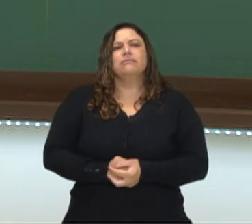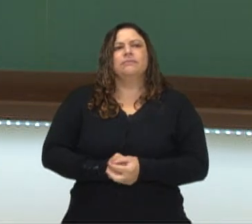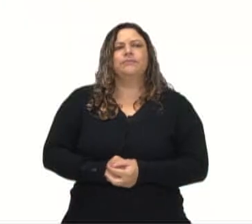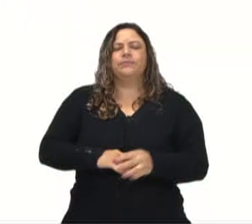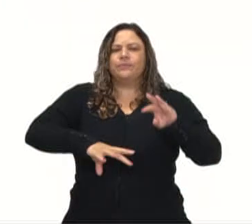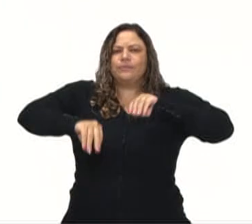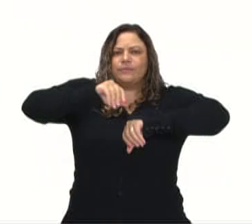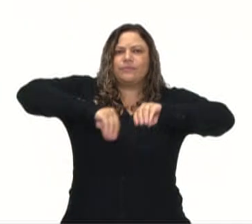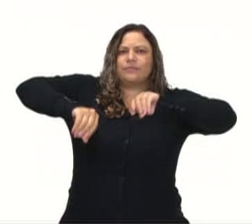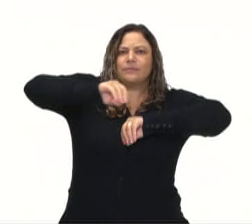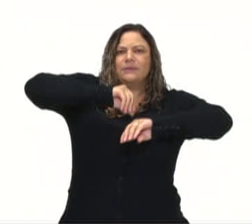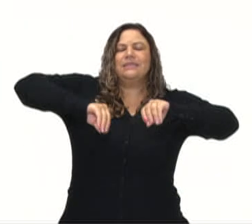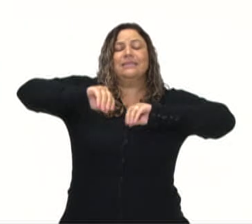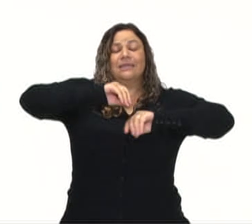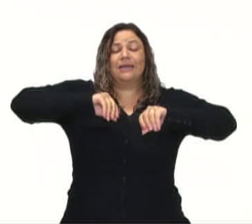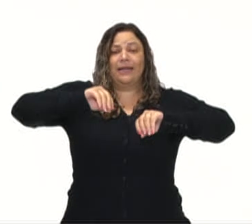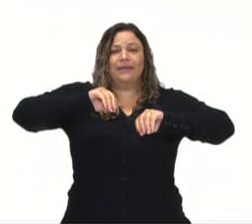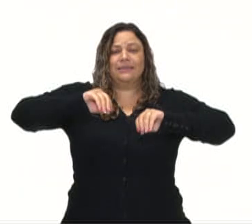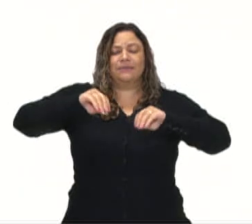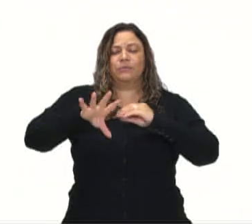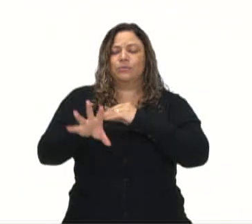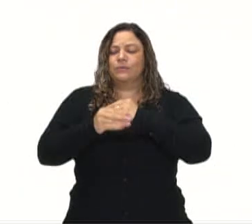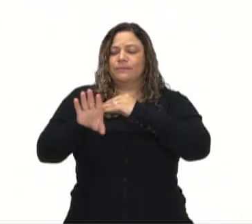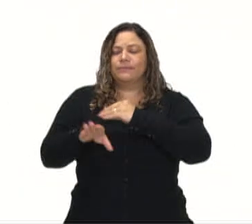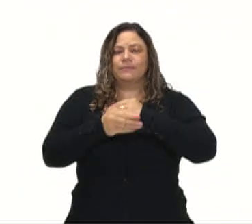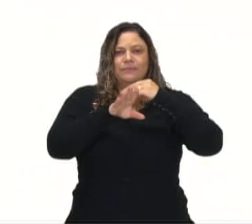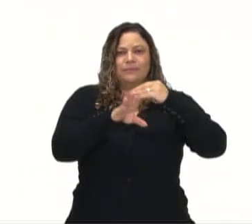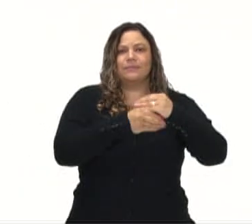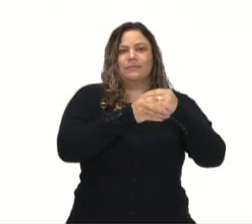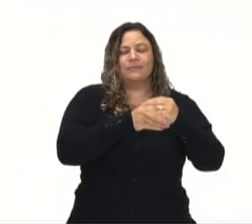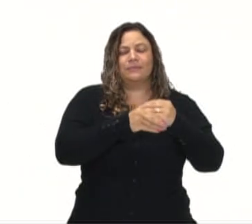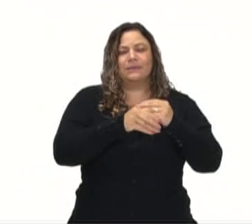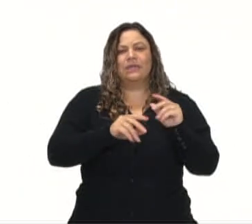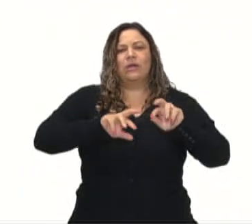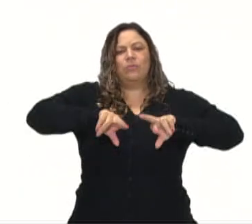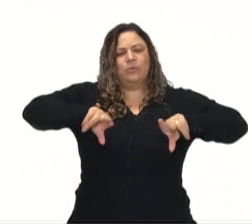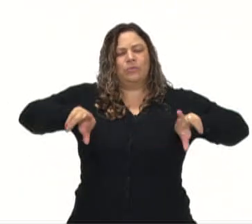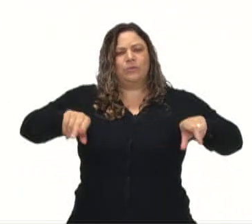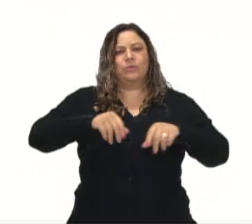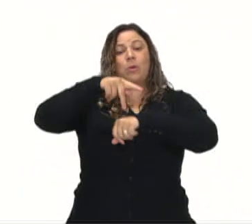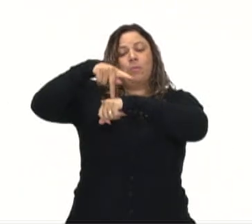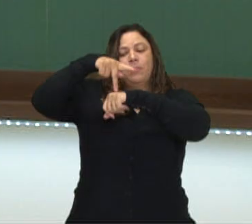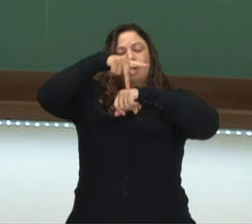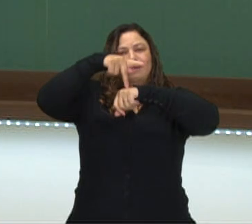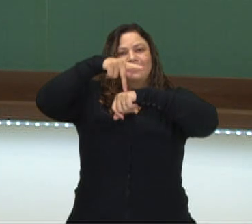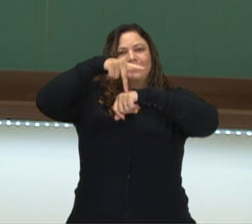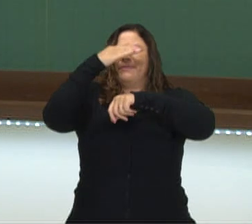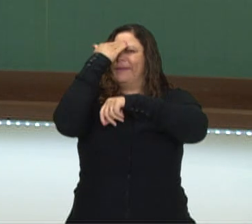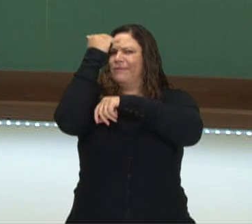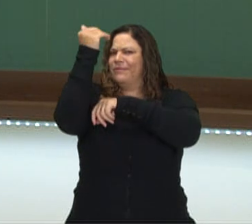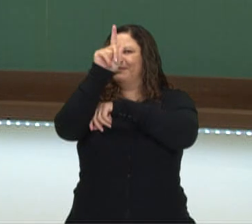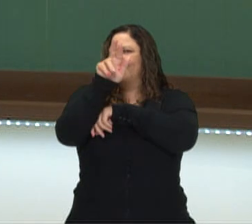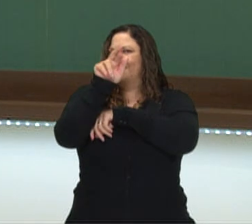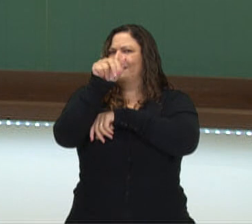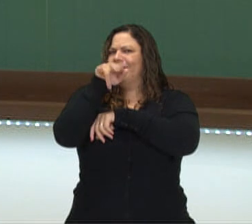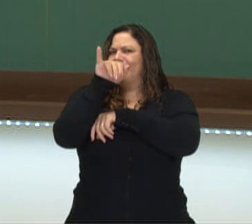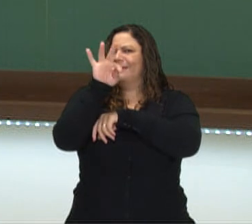A areia, ela é composta por algumas substâncias de uma rocha muito famosa, o